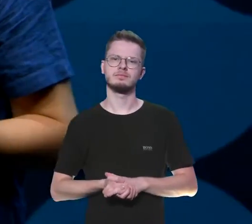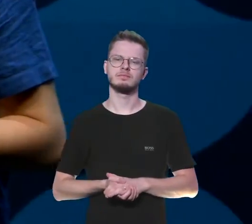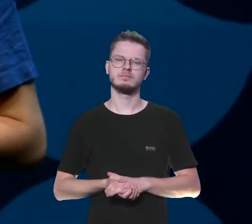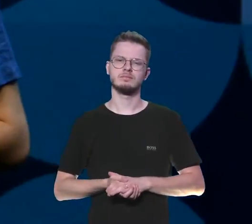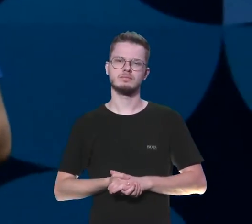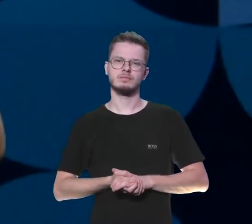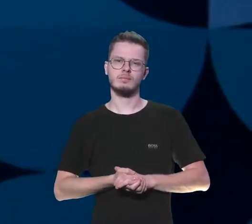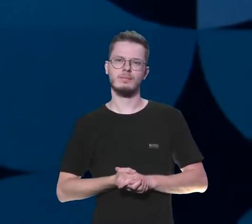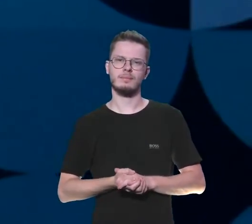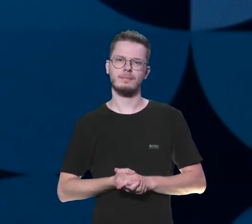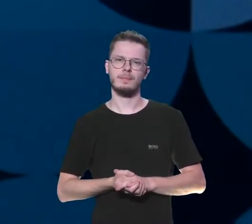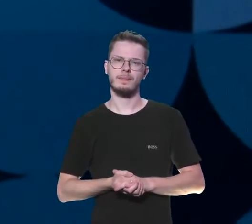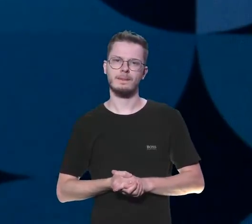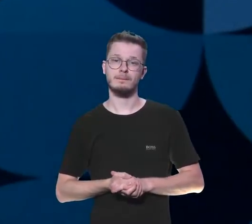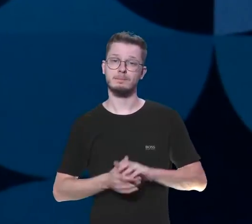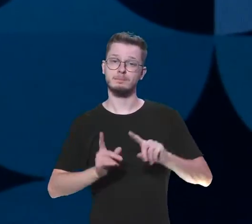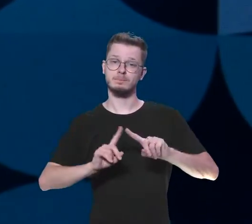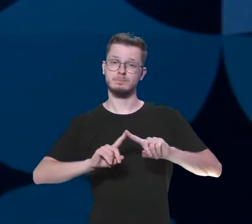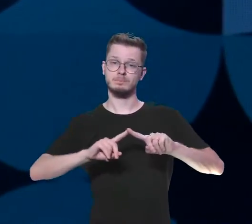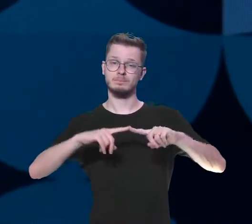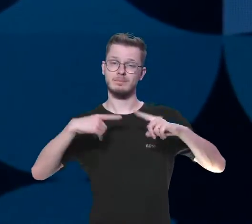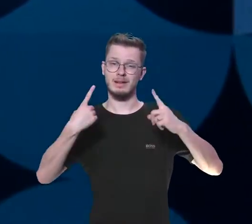legítimo. Porém,